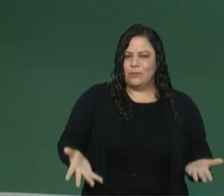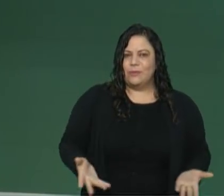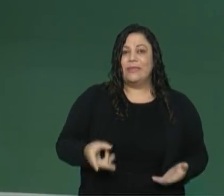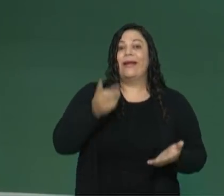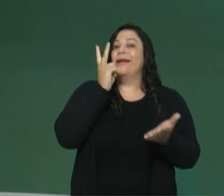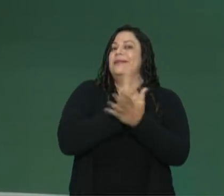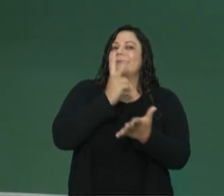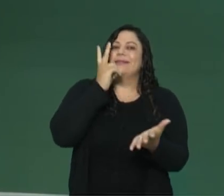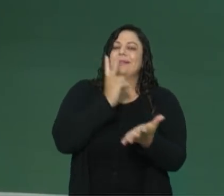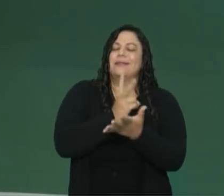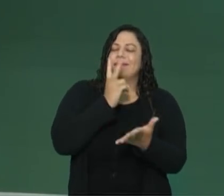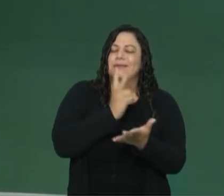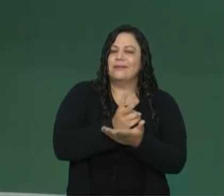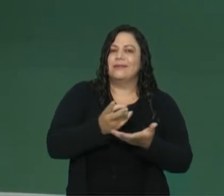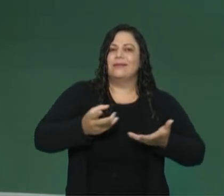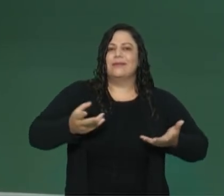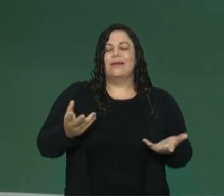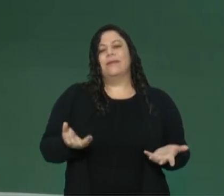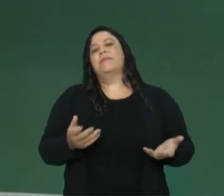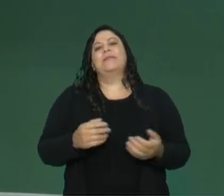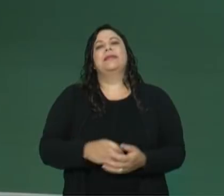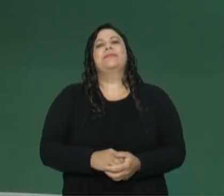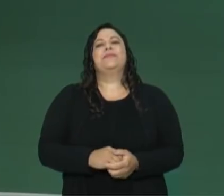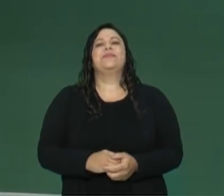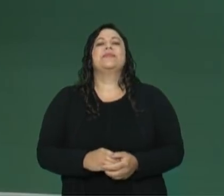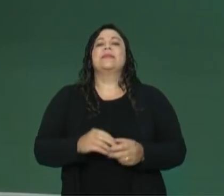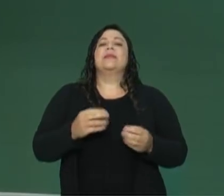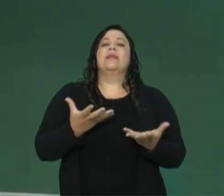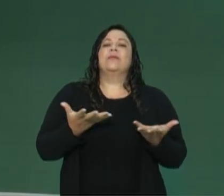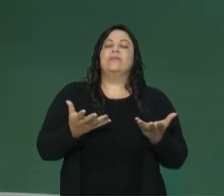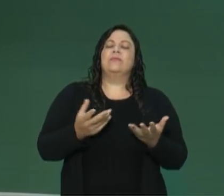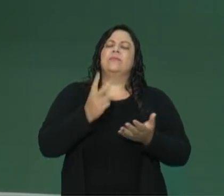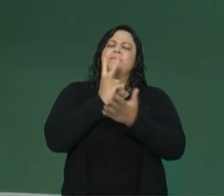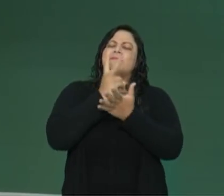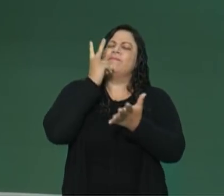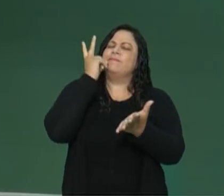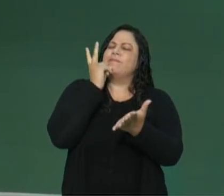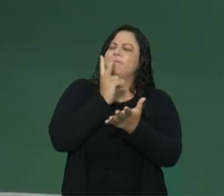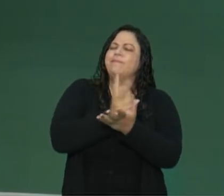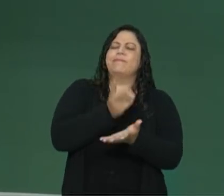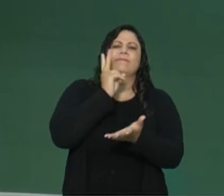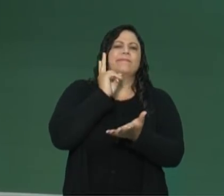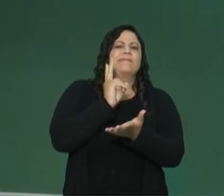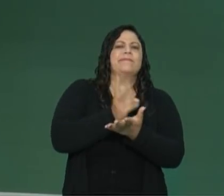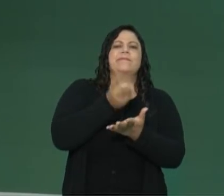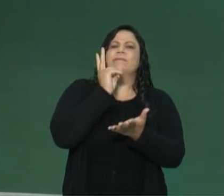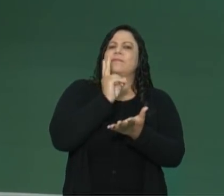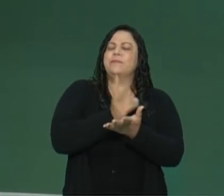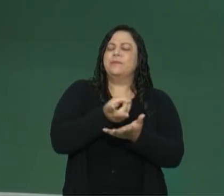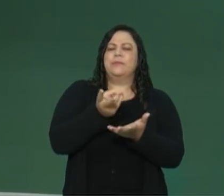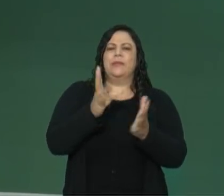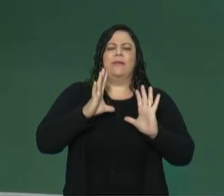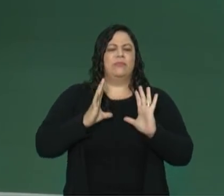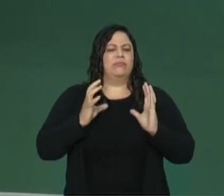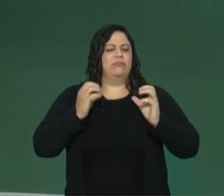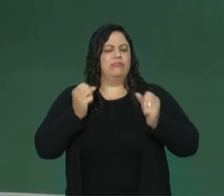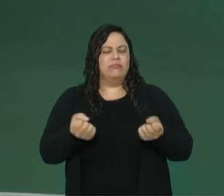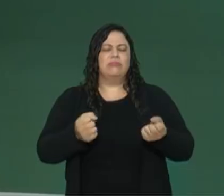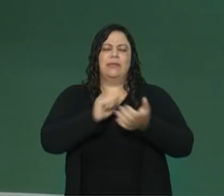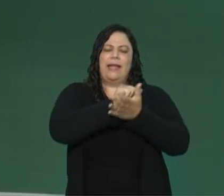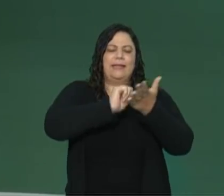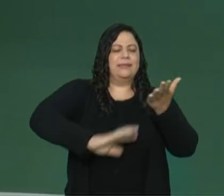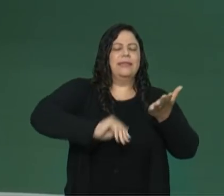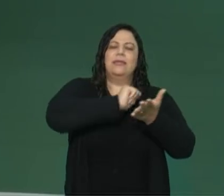sempre continuando aí, sempre muito fortalecido no sentido de continuar aí fazendo as suas tarefas, fazendo